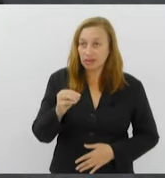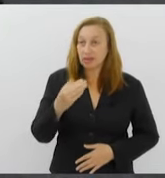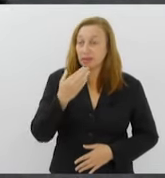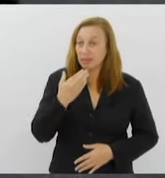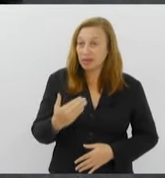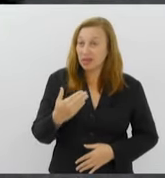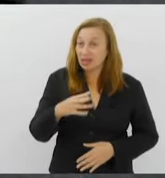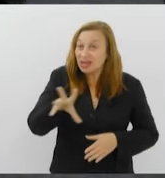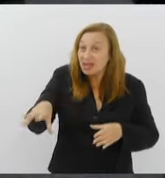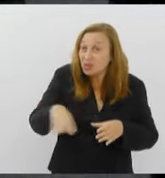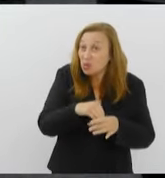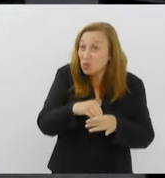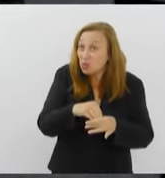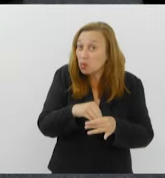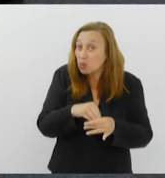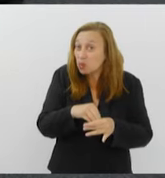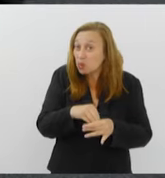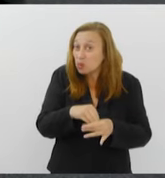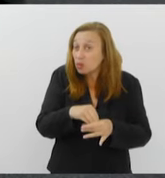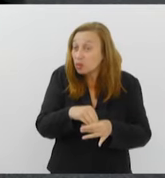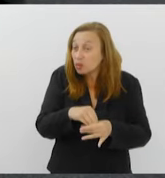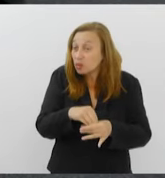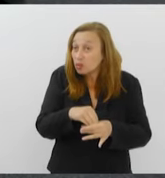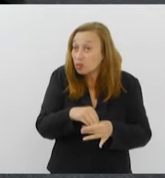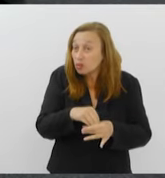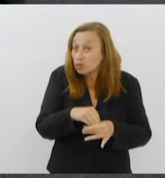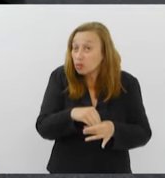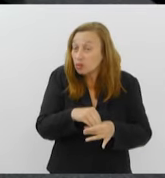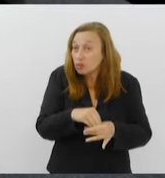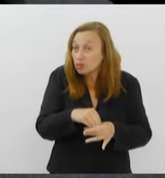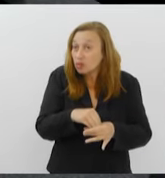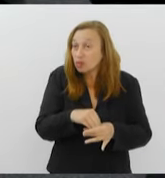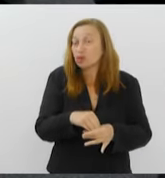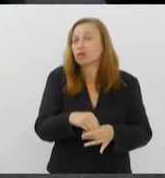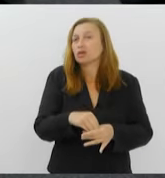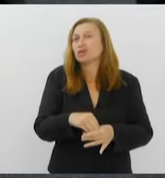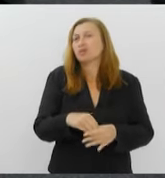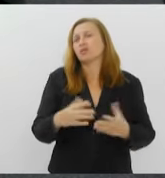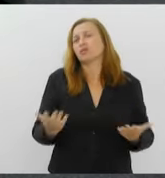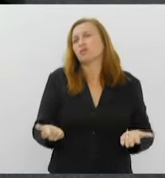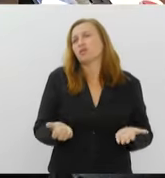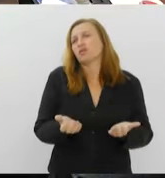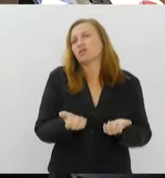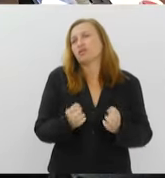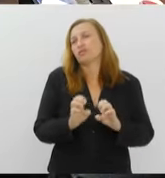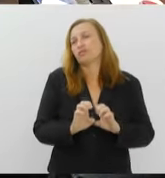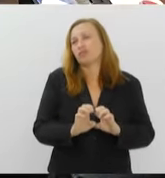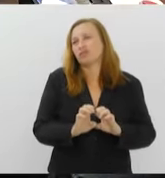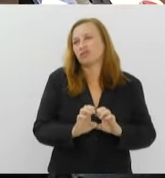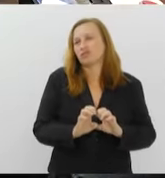do campeonato um evangélico incorporado, senhor presidente. Porra.